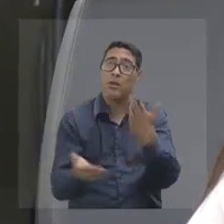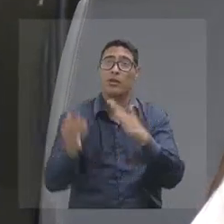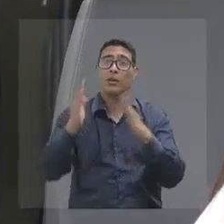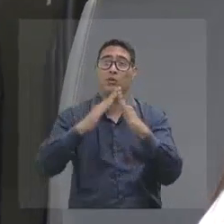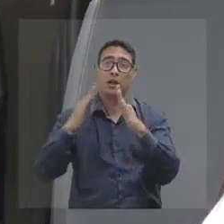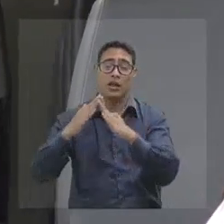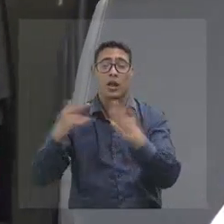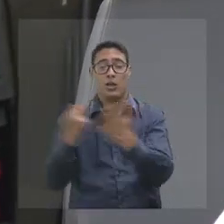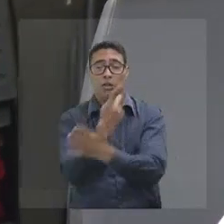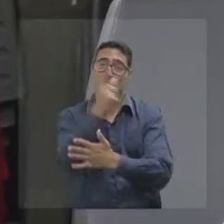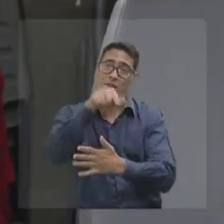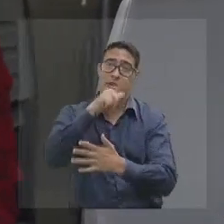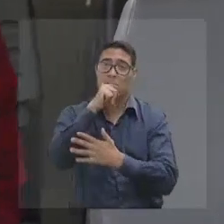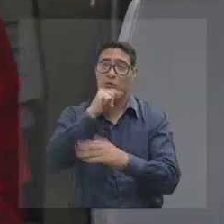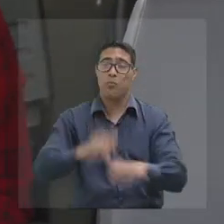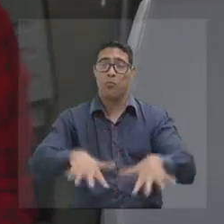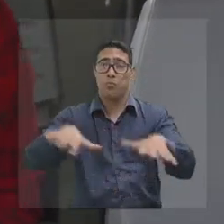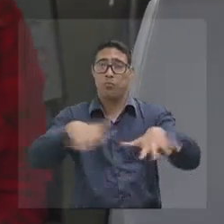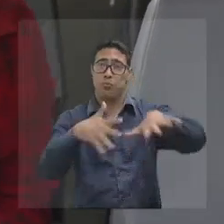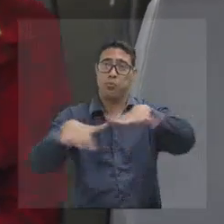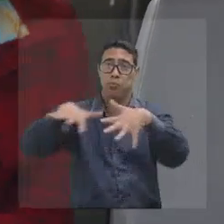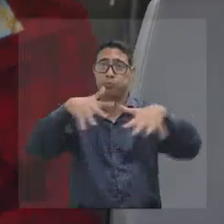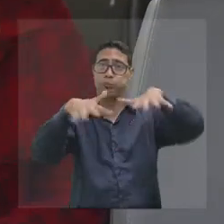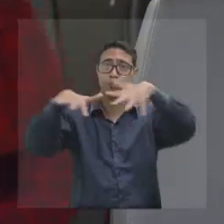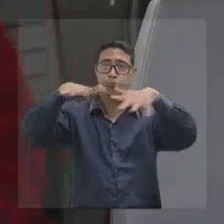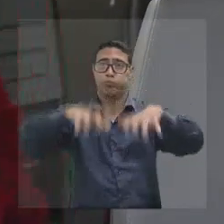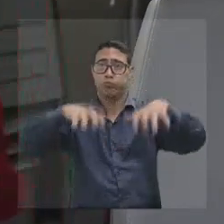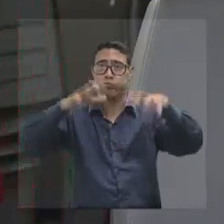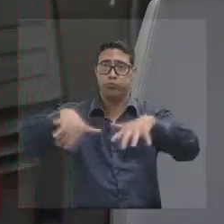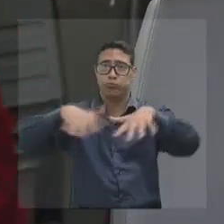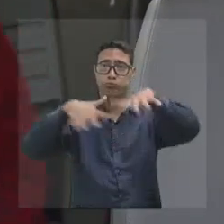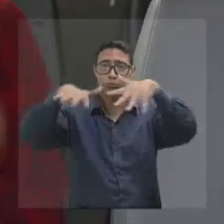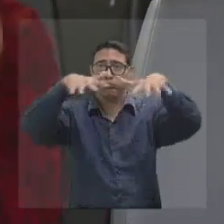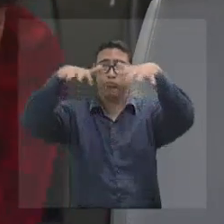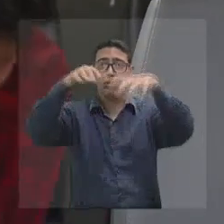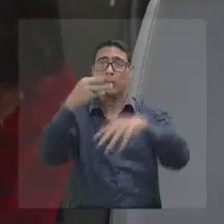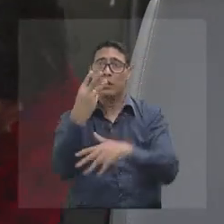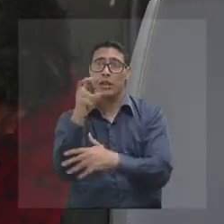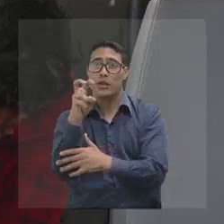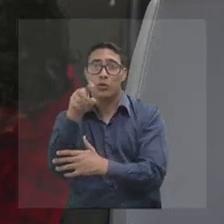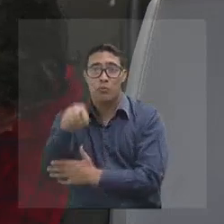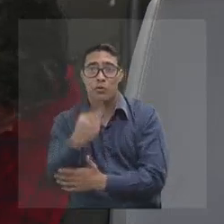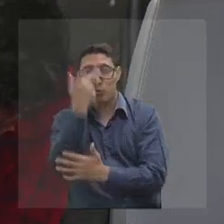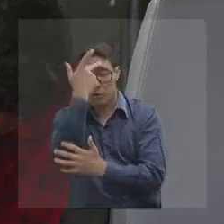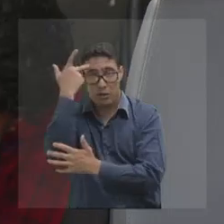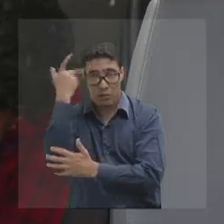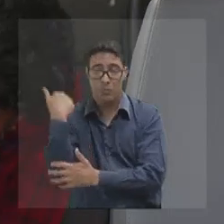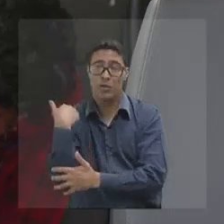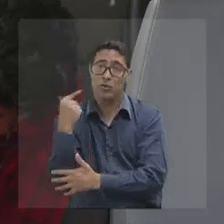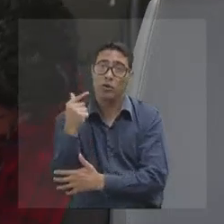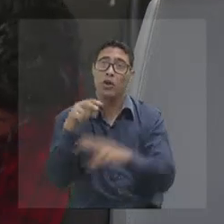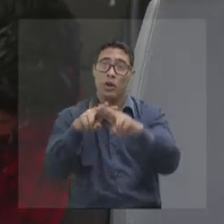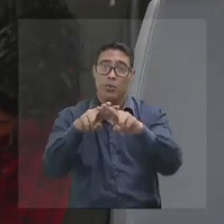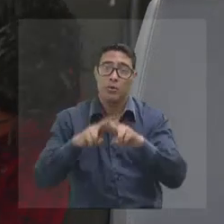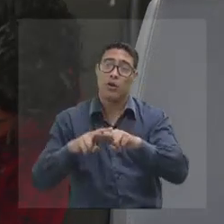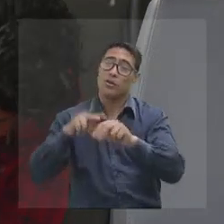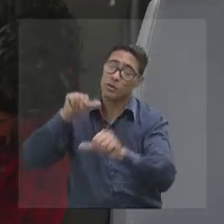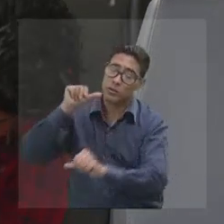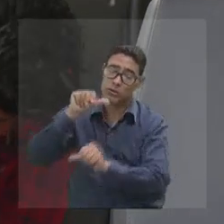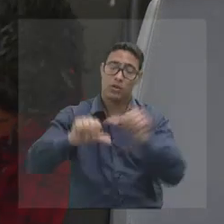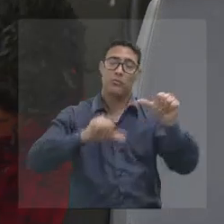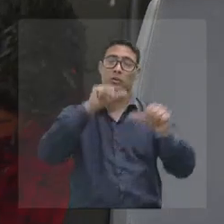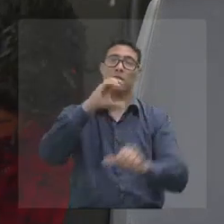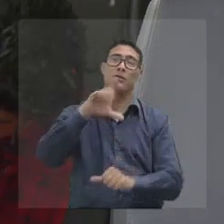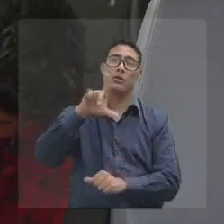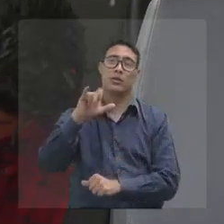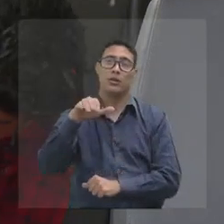aqui no estado de Minas Gerais 35 mil pessoas fruto das mudanças climáticas e